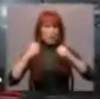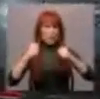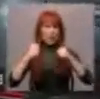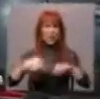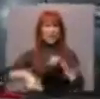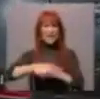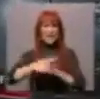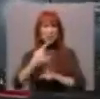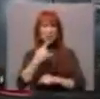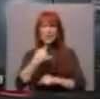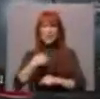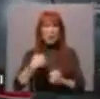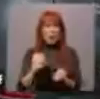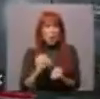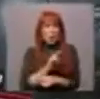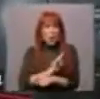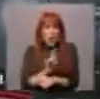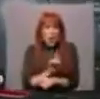me dizia que